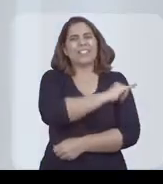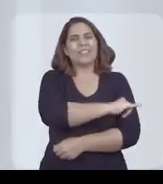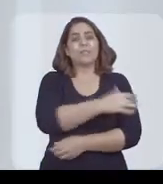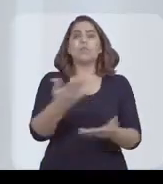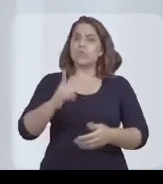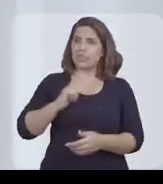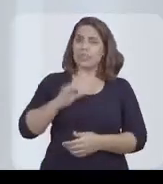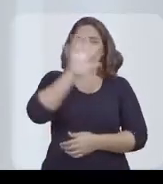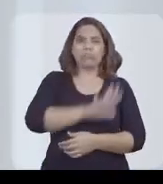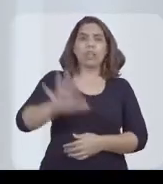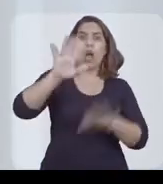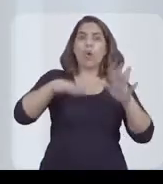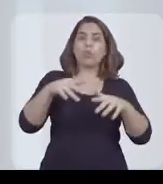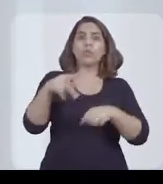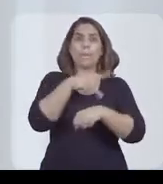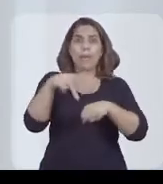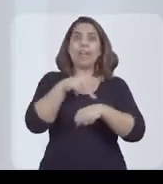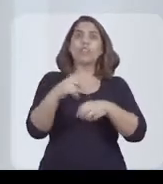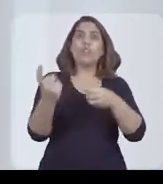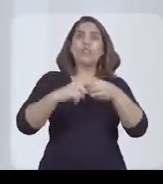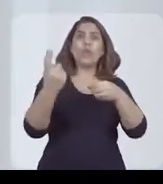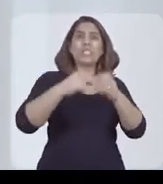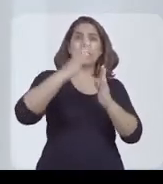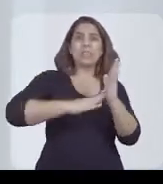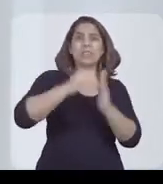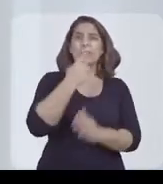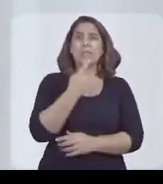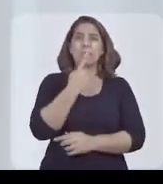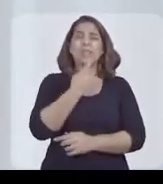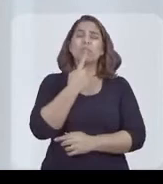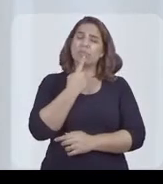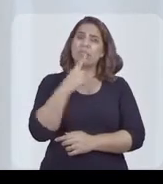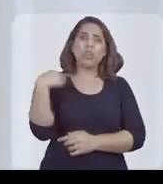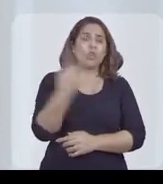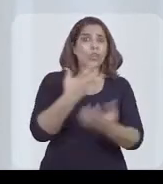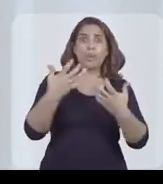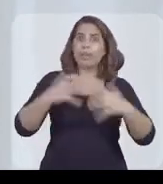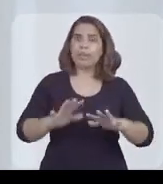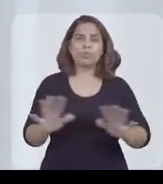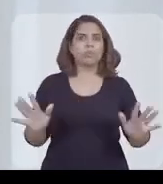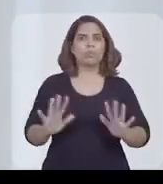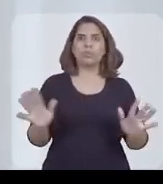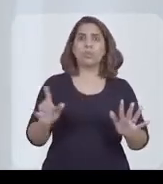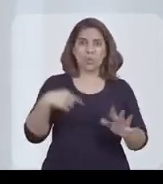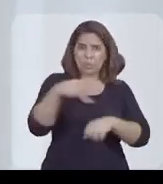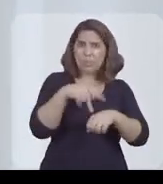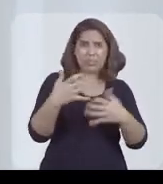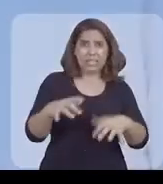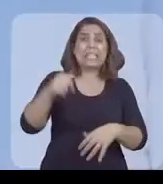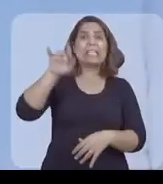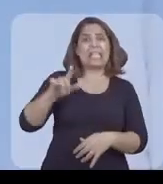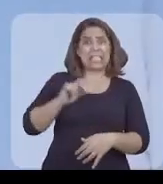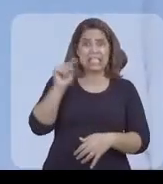Rio. Nós estamos vendo aqui na América do Sul alguns países voltando a serem pintados de vermelho. Nós não queremos isso em nosso